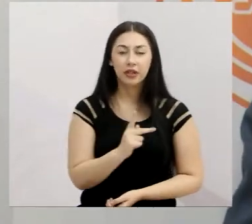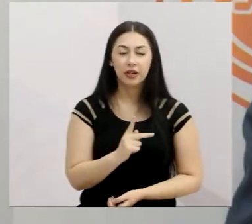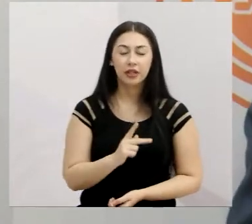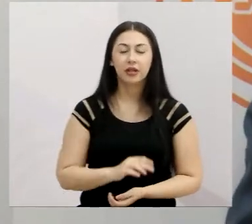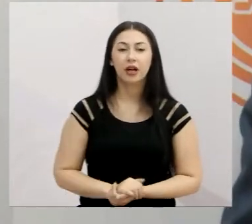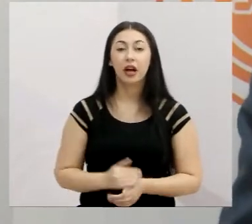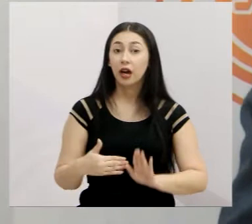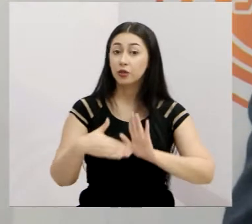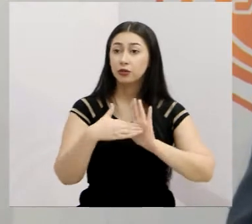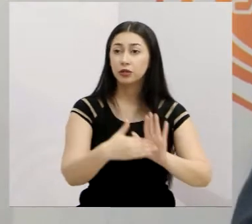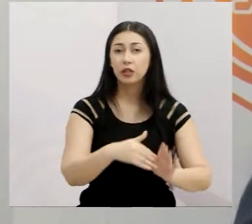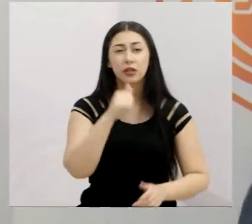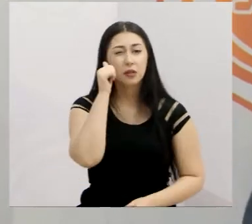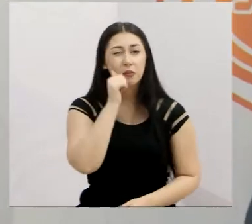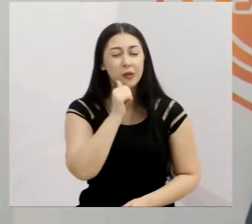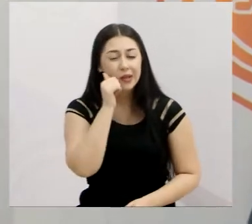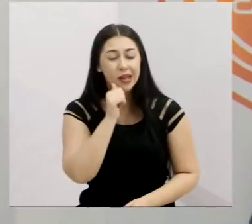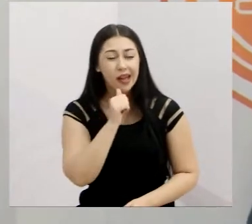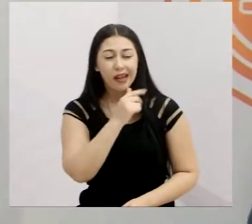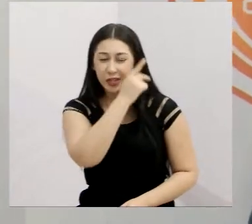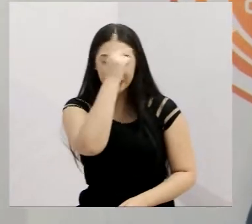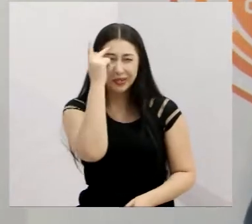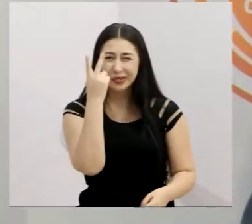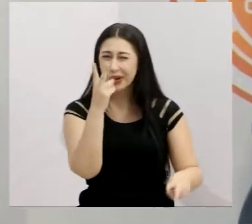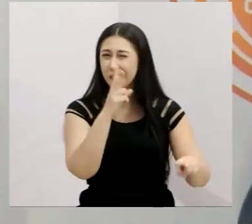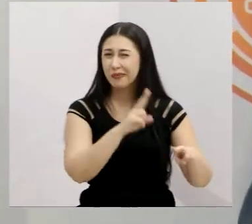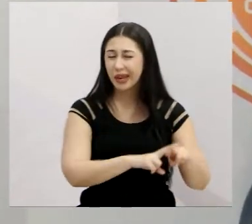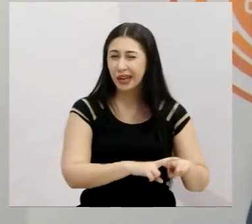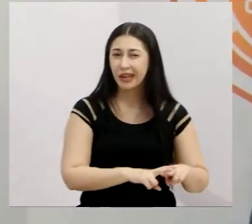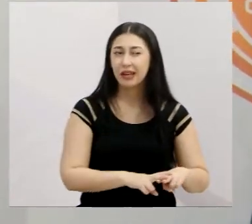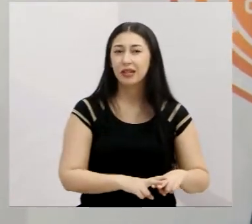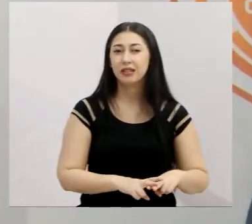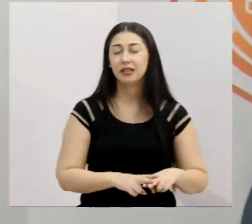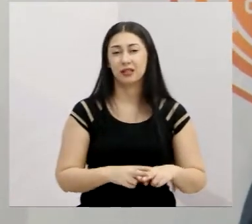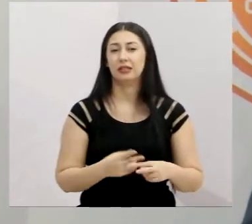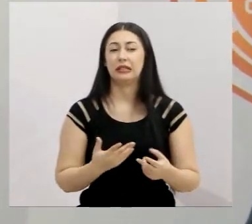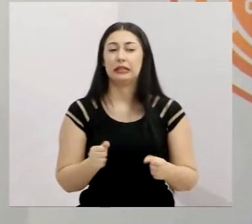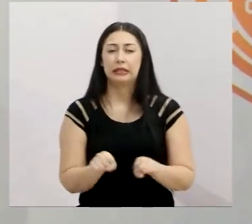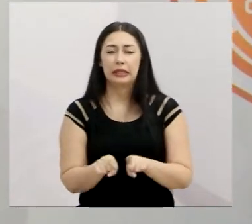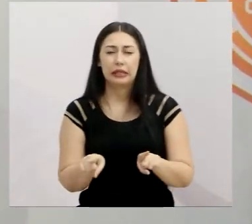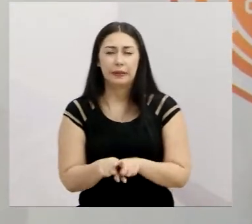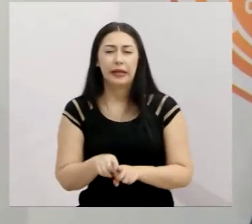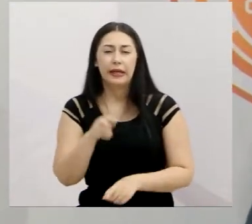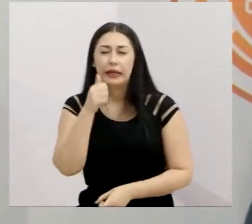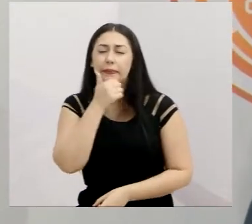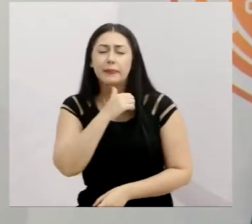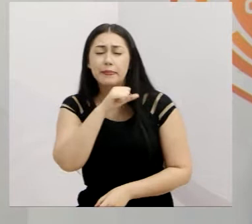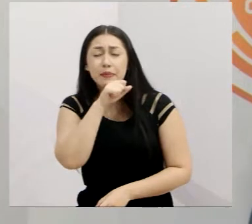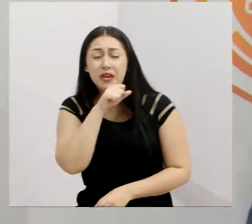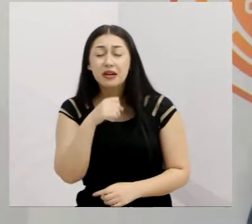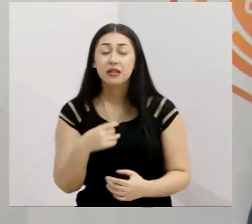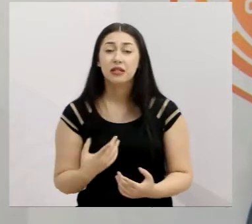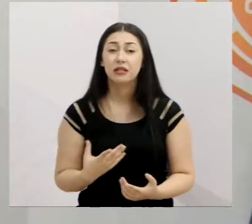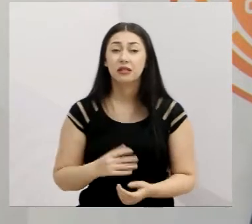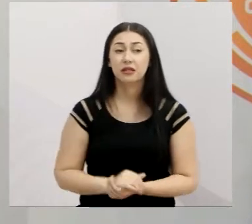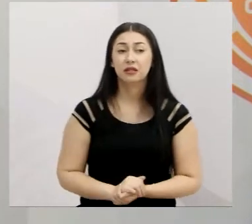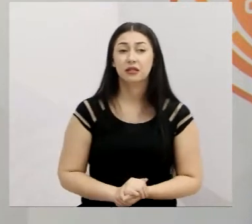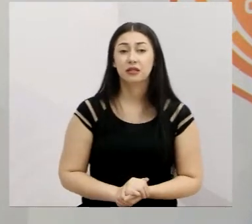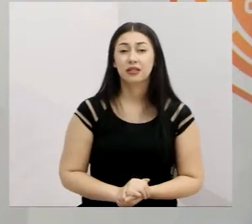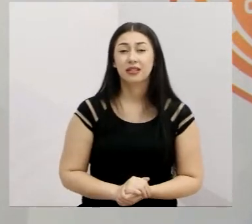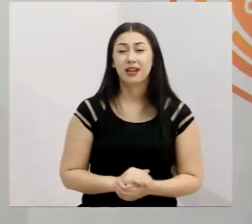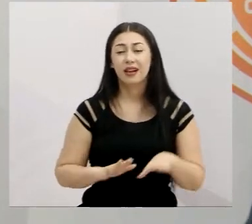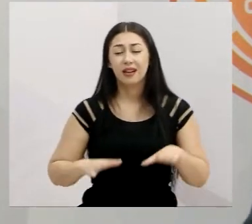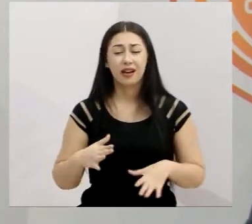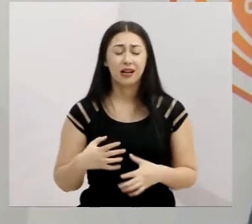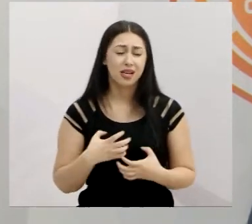dos detentos as mães dos detentos que perderam seu filho por algum motivo e estão